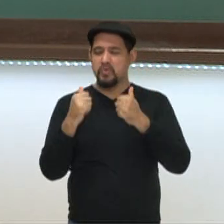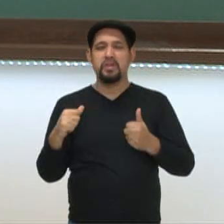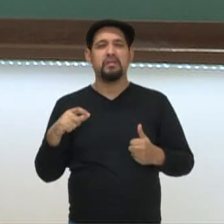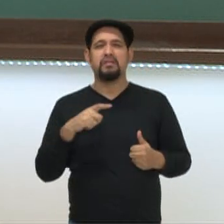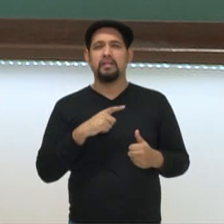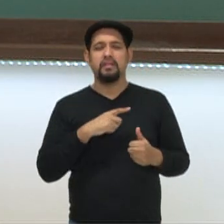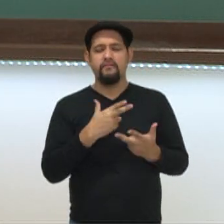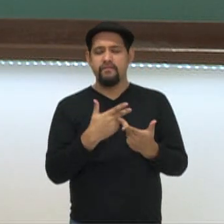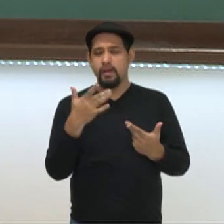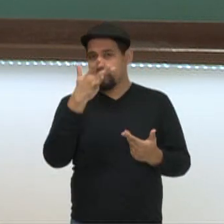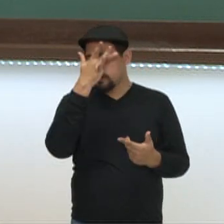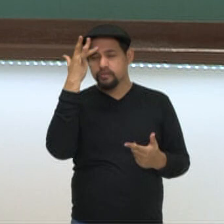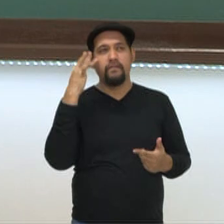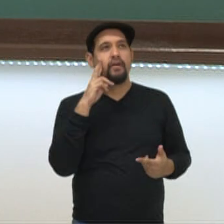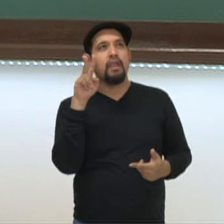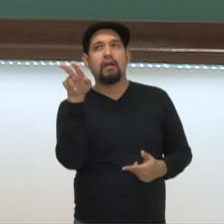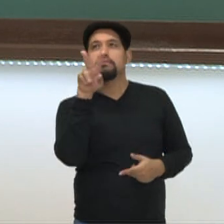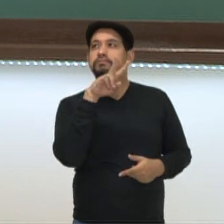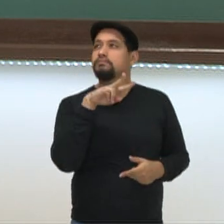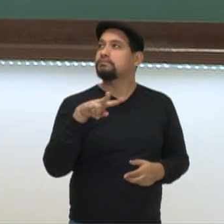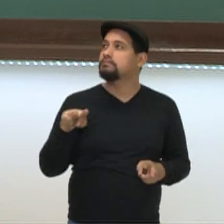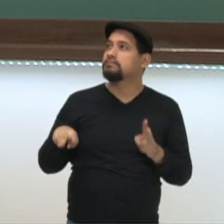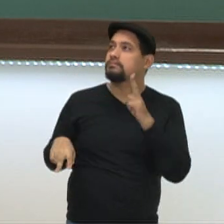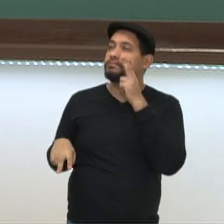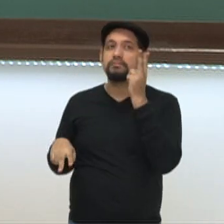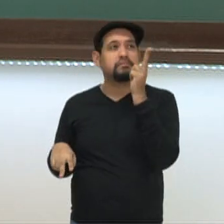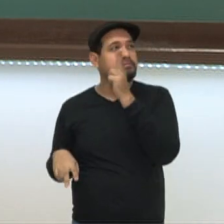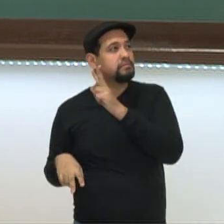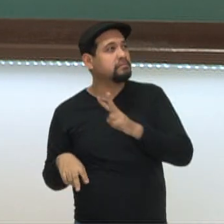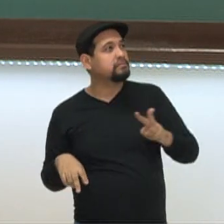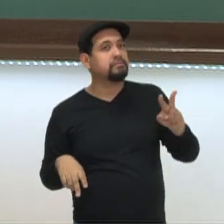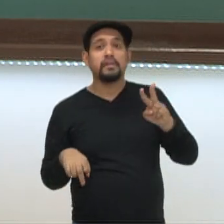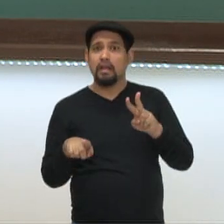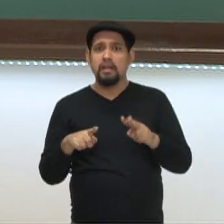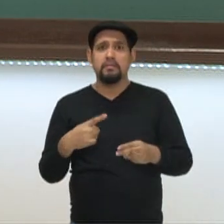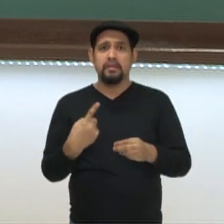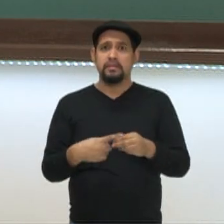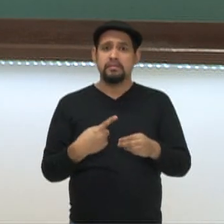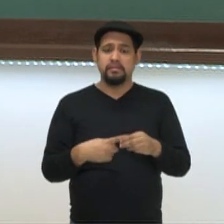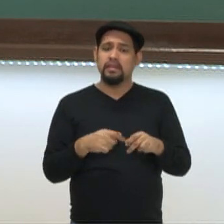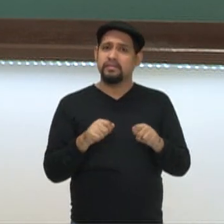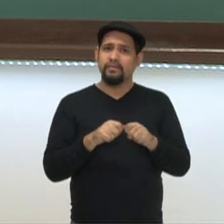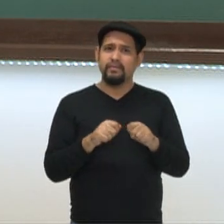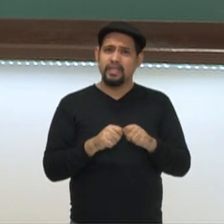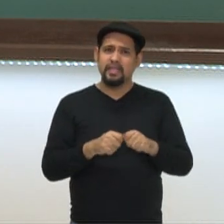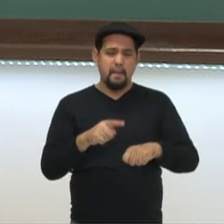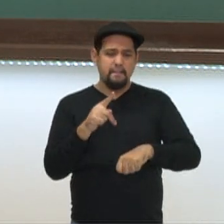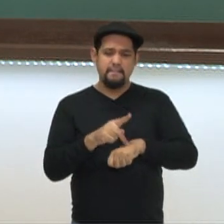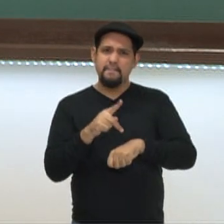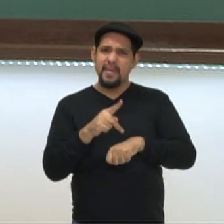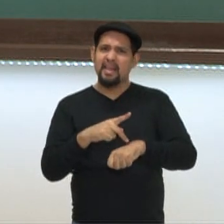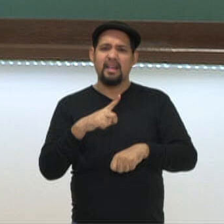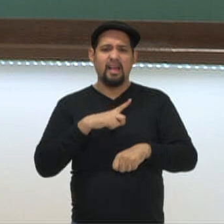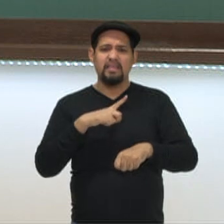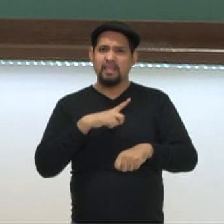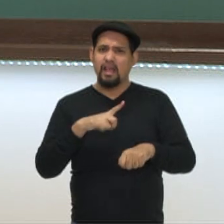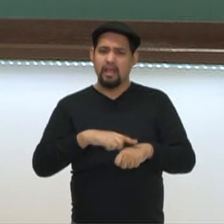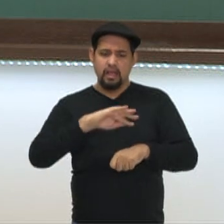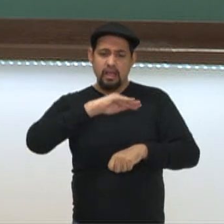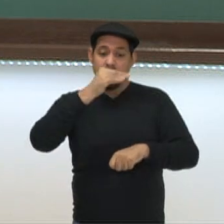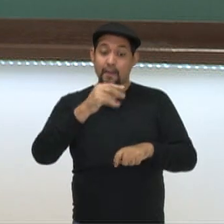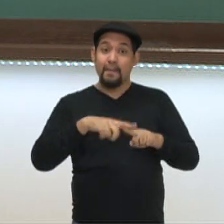ruínas, muitas pessoas vão até lá visitar, e ela é uma cidade construída de pedra, que também tem templos, mas